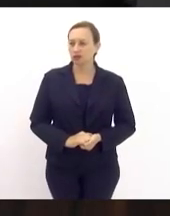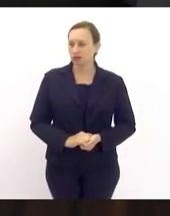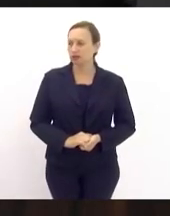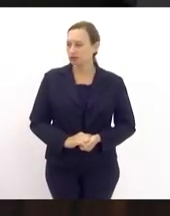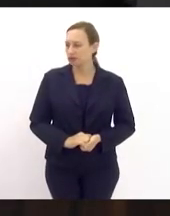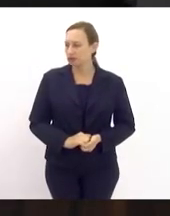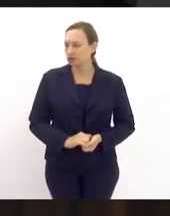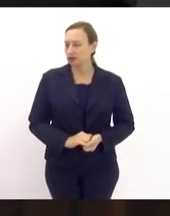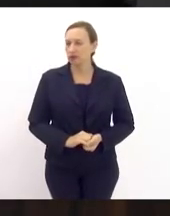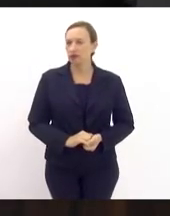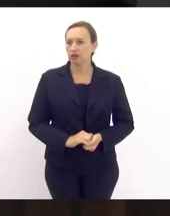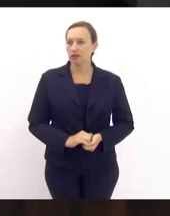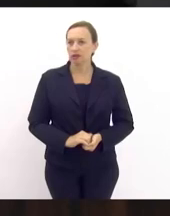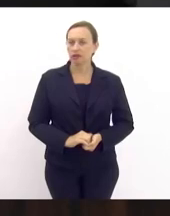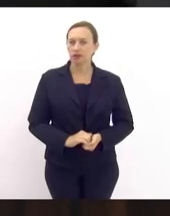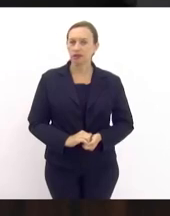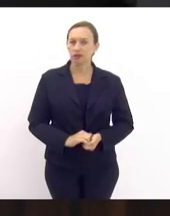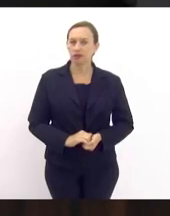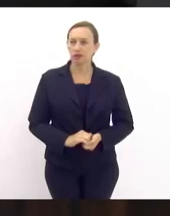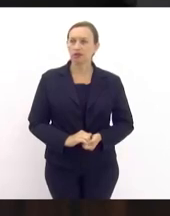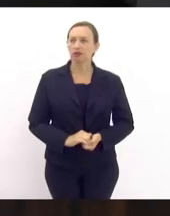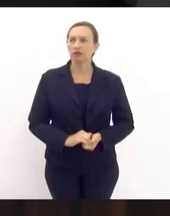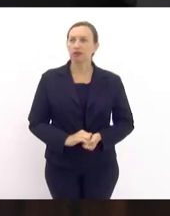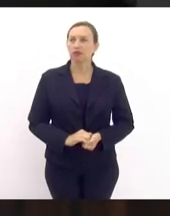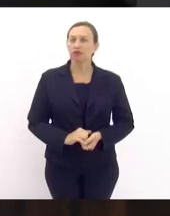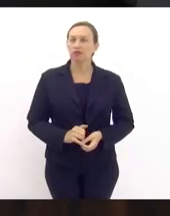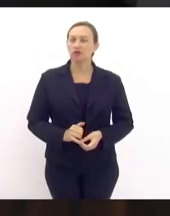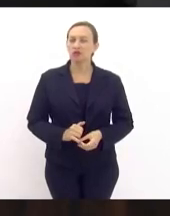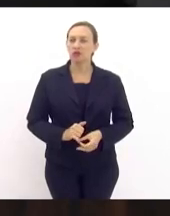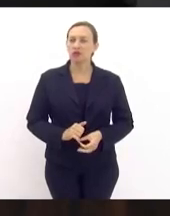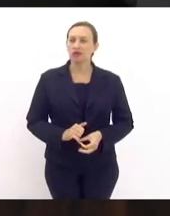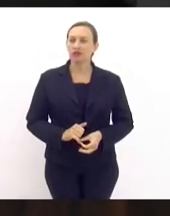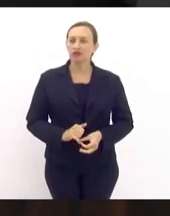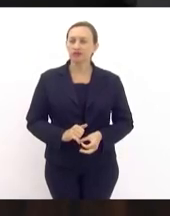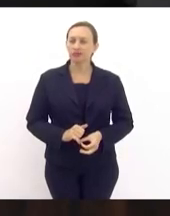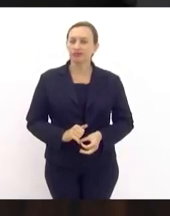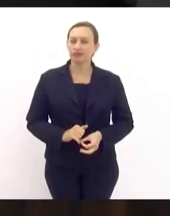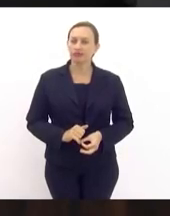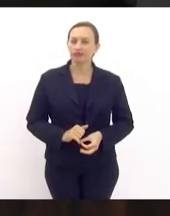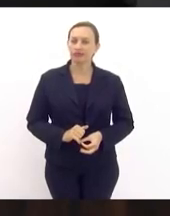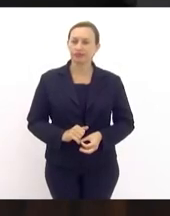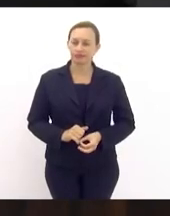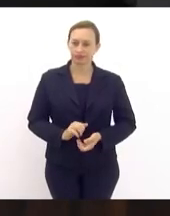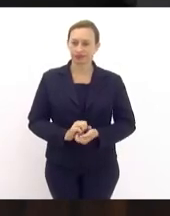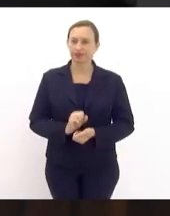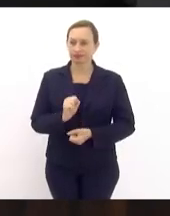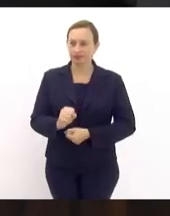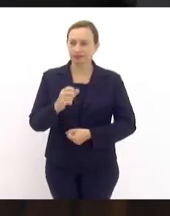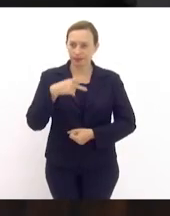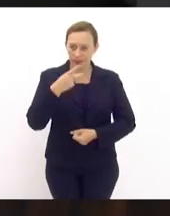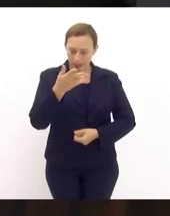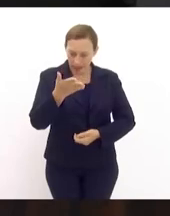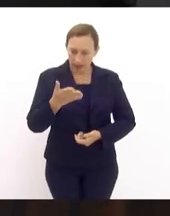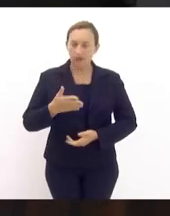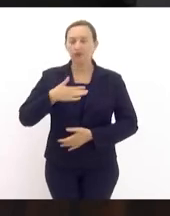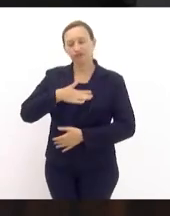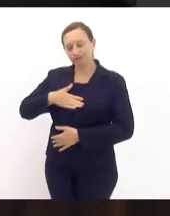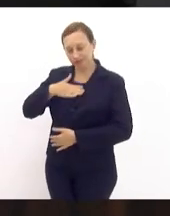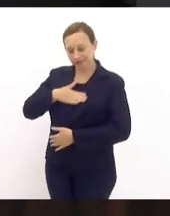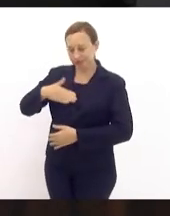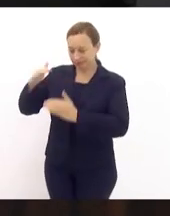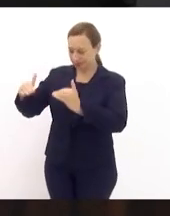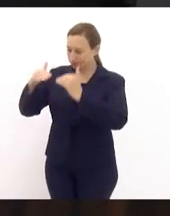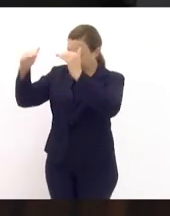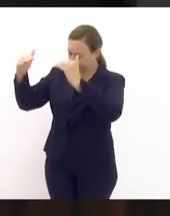Está sem... Peraí. Luiz Paulo está apartando. Pois não, deputado. Gostaria que Vossa